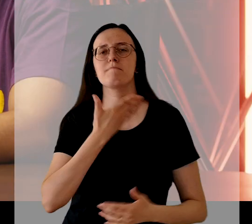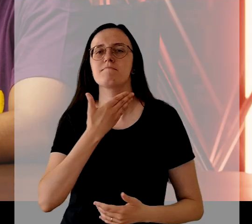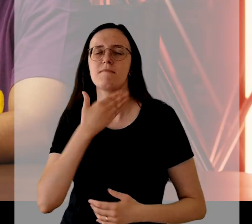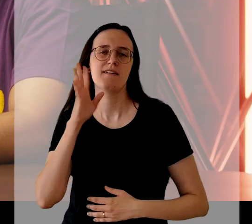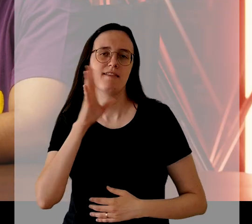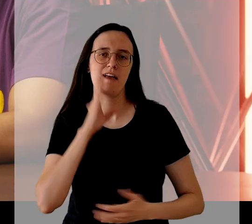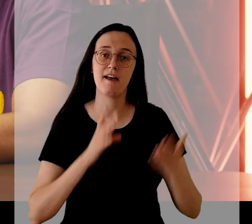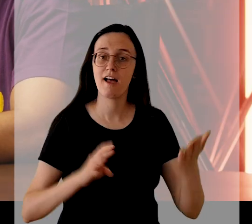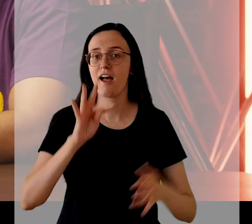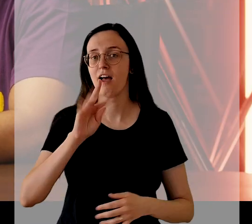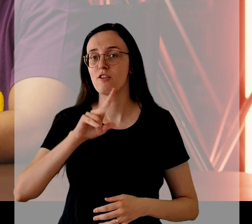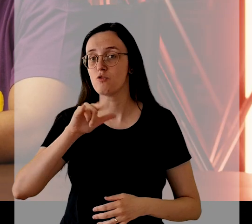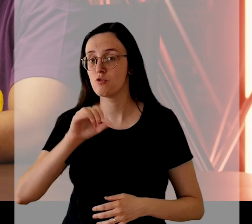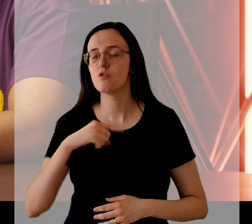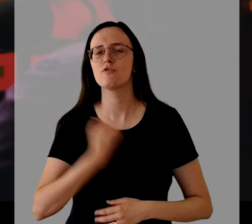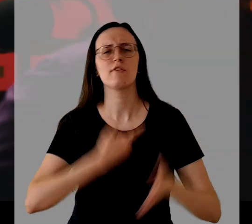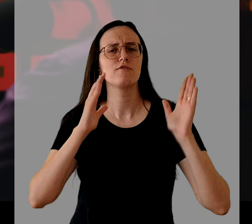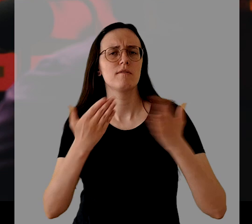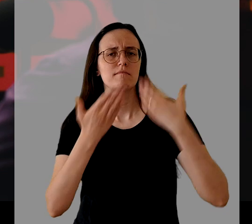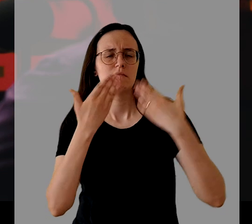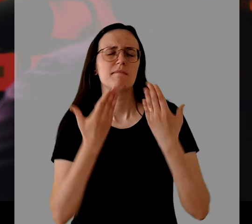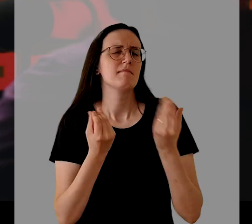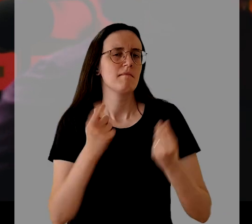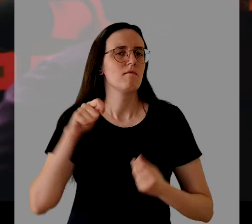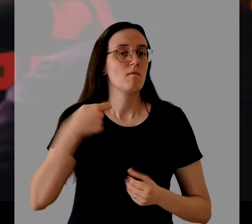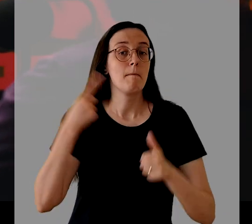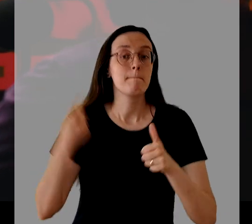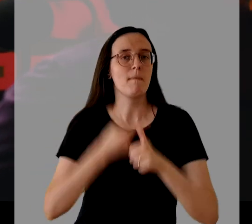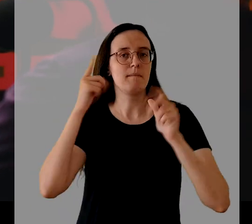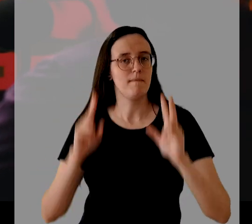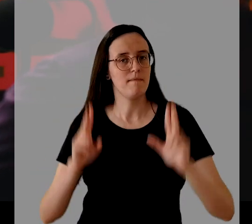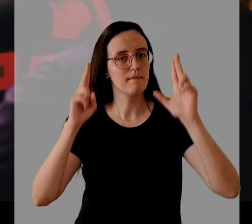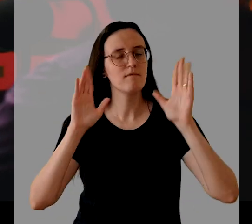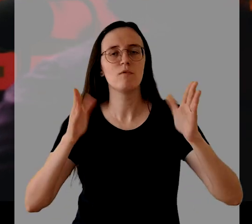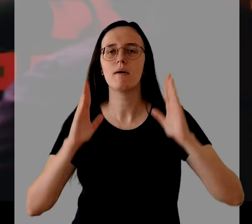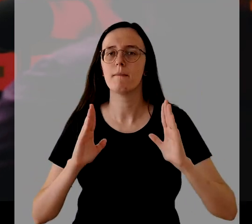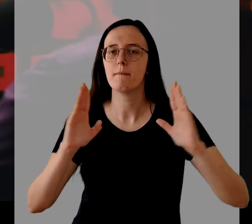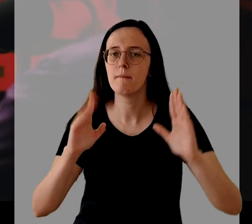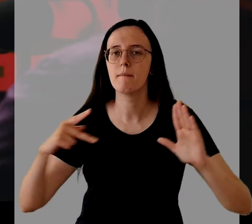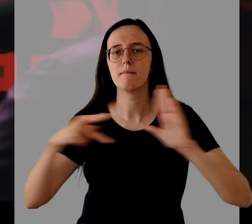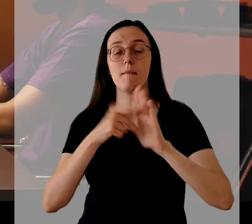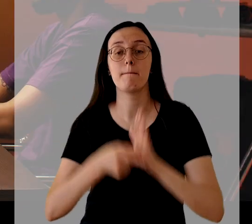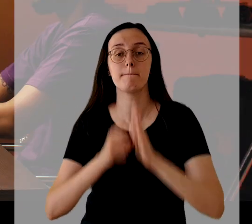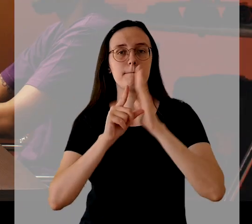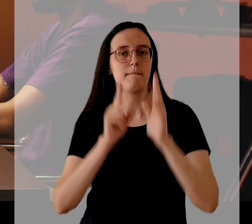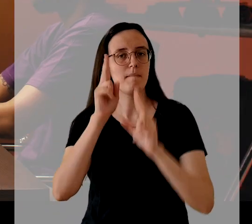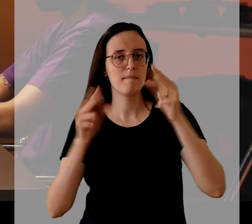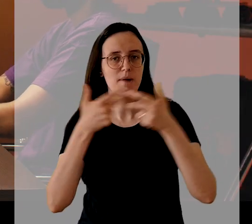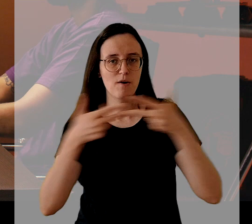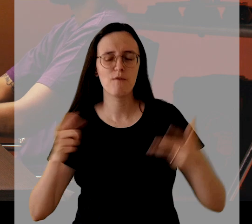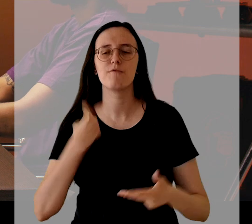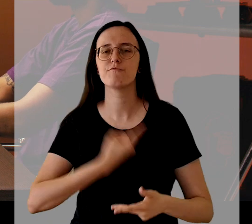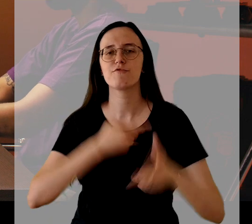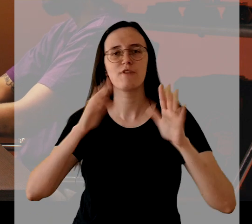Túlio Borges. E a gente já falou bastante aí no primeiro episódio, toda a parte de